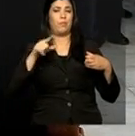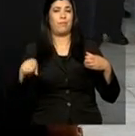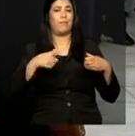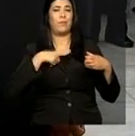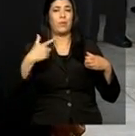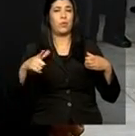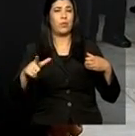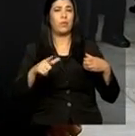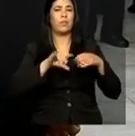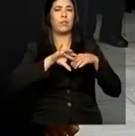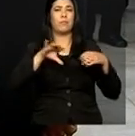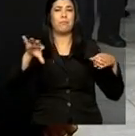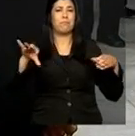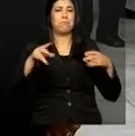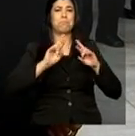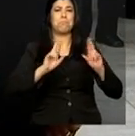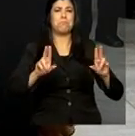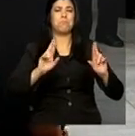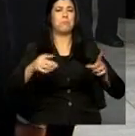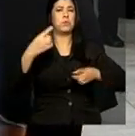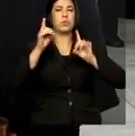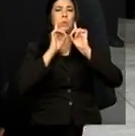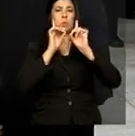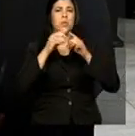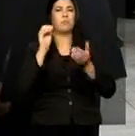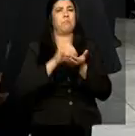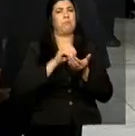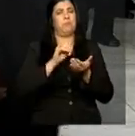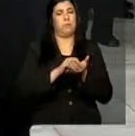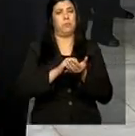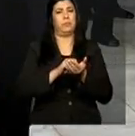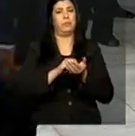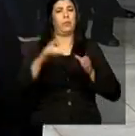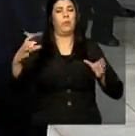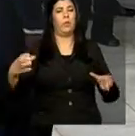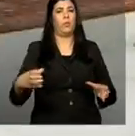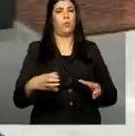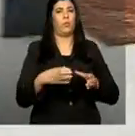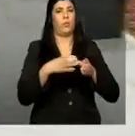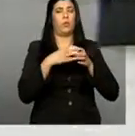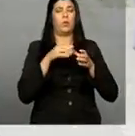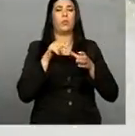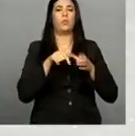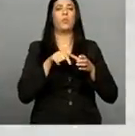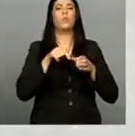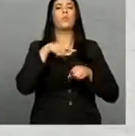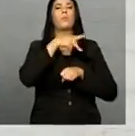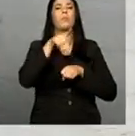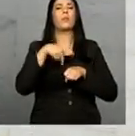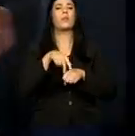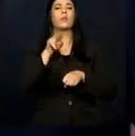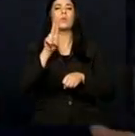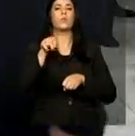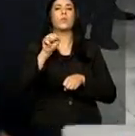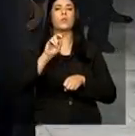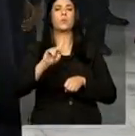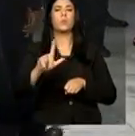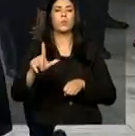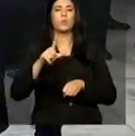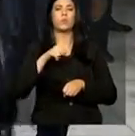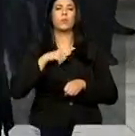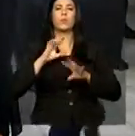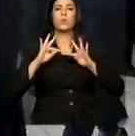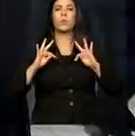não houvessem tantas instâncias próprias de diálogo. Então, com essa consolidação do que vem a ser a Unasul, nós temos todos